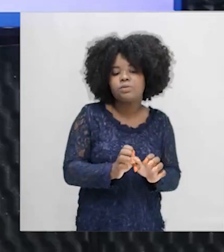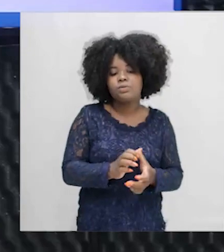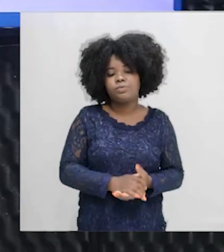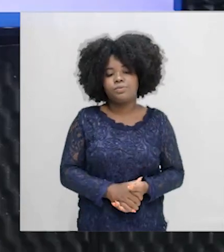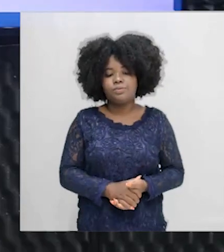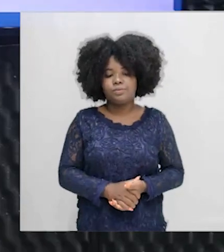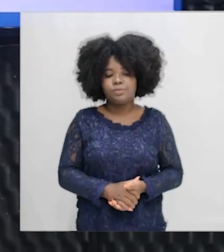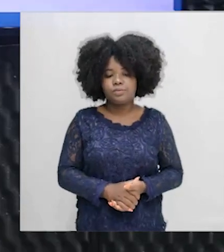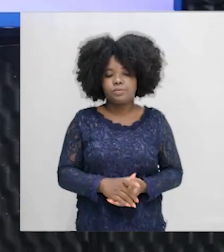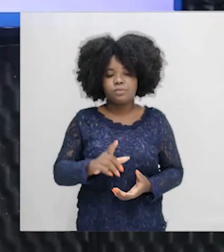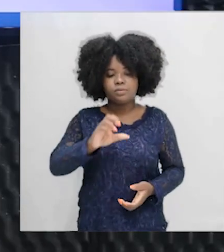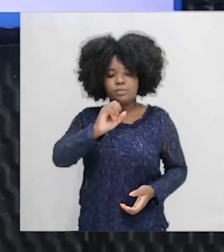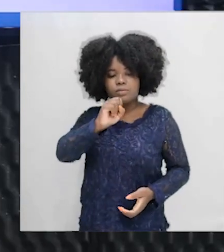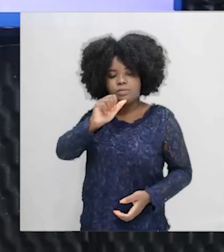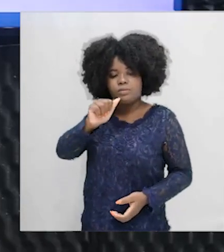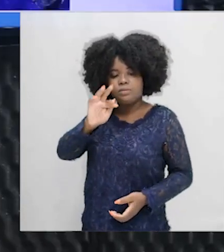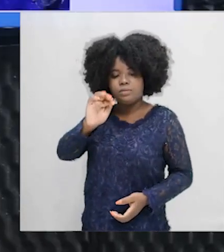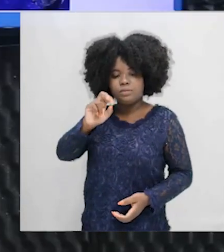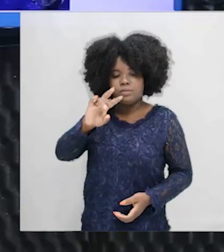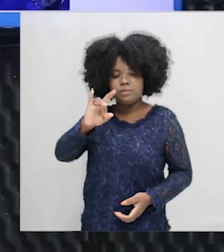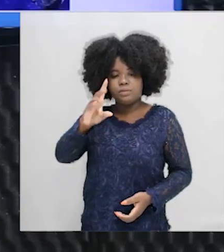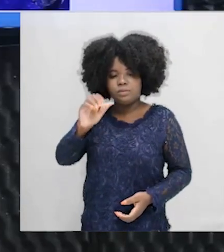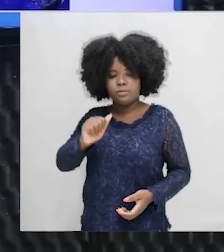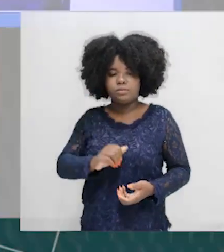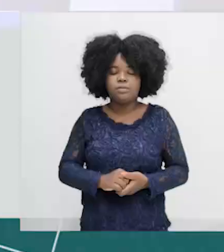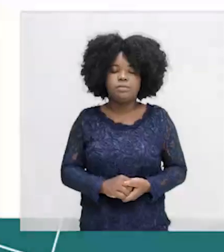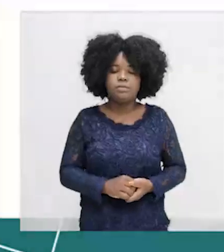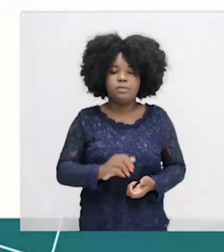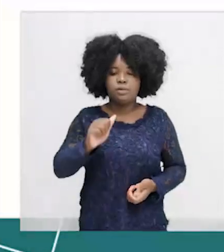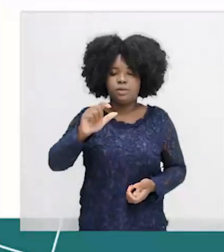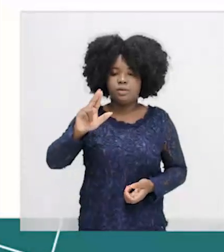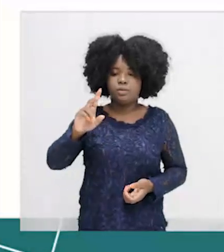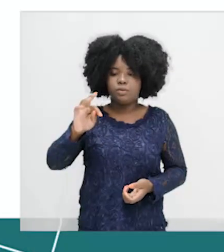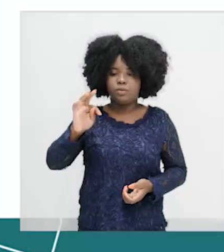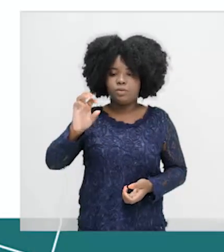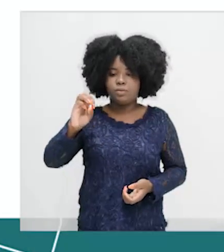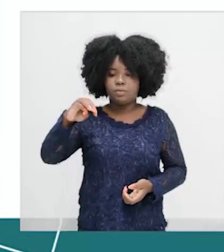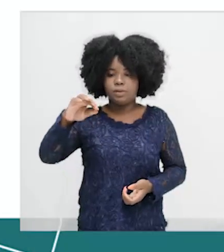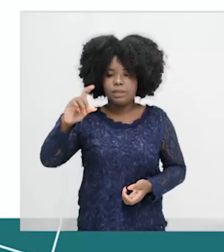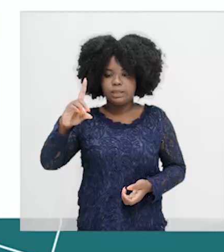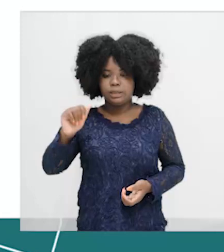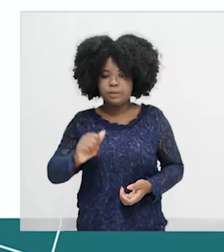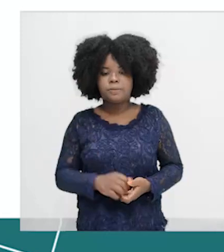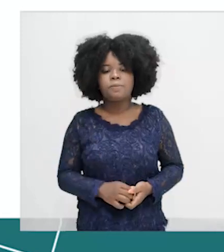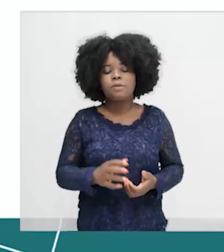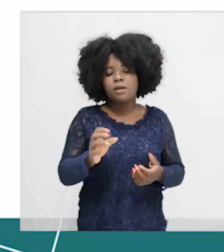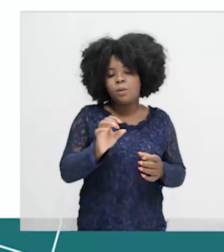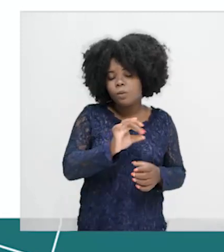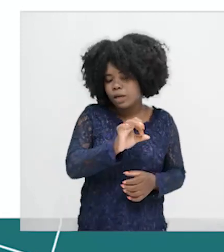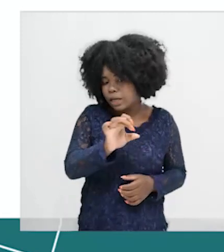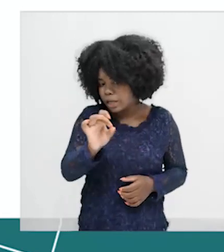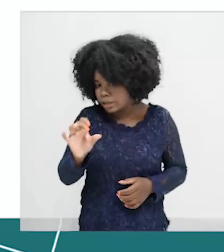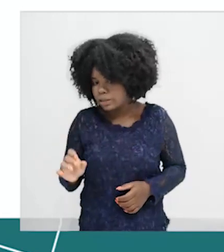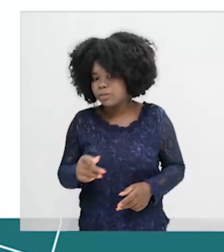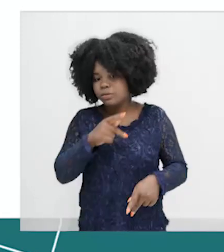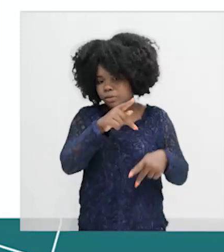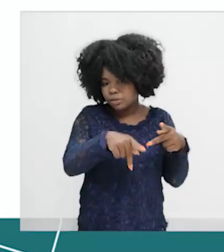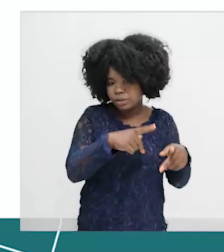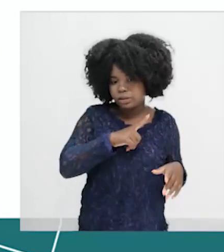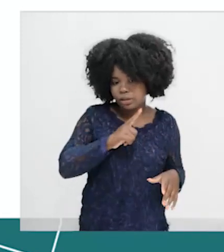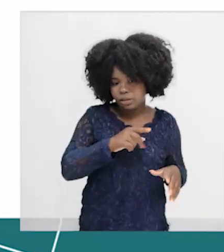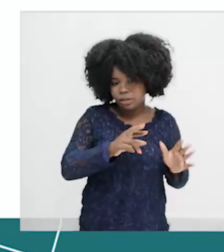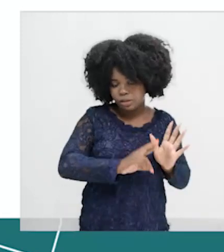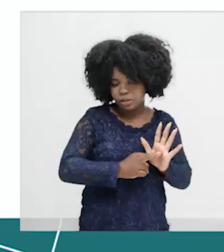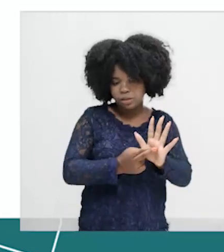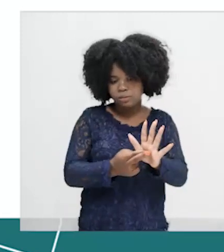civilizações, a safávida e a otomana. Professor, como é que funciona isso? Cada uma dessas civilizações ela vai ter representação